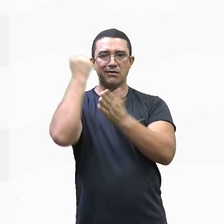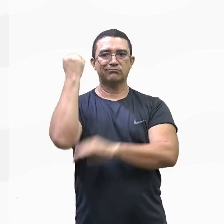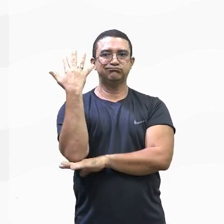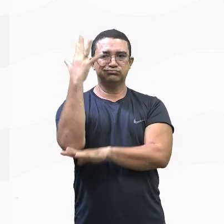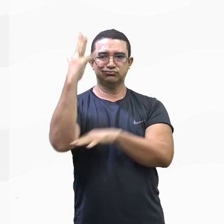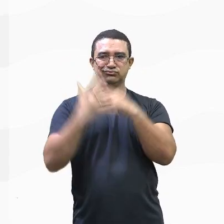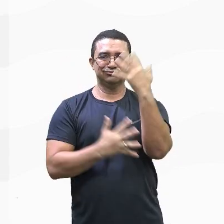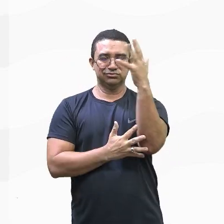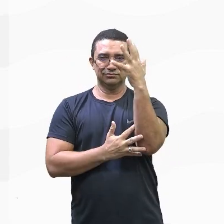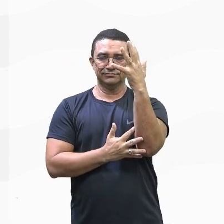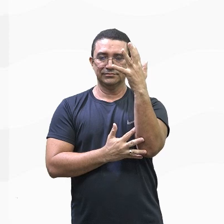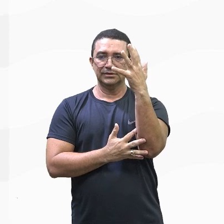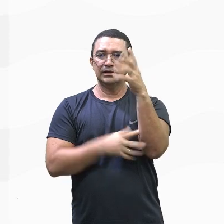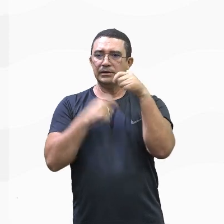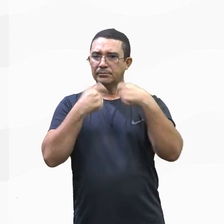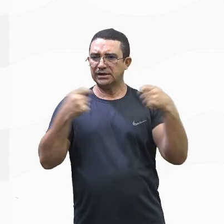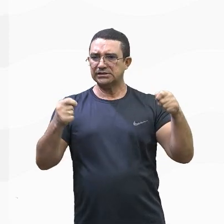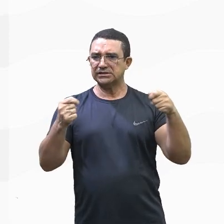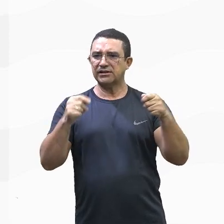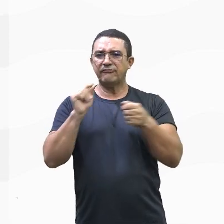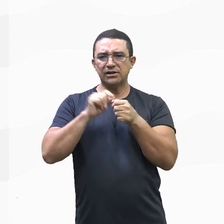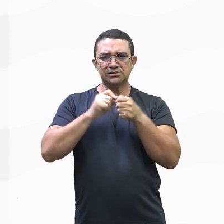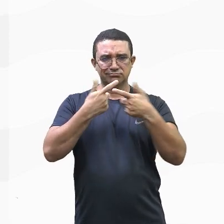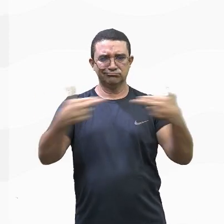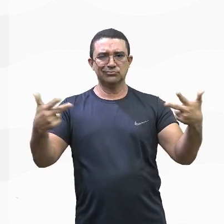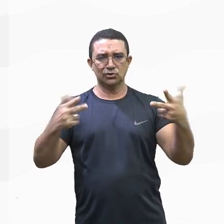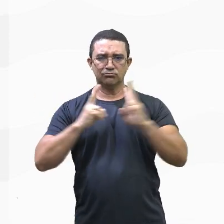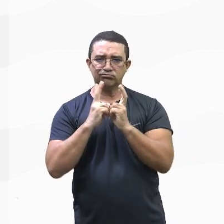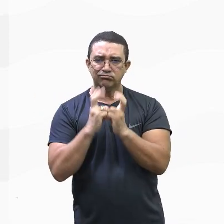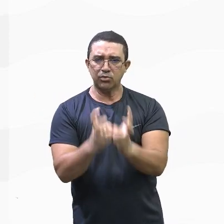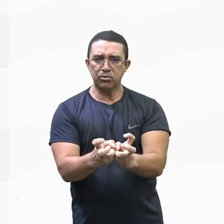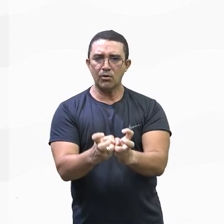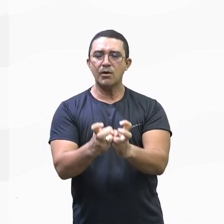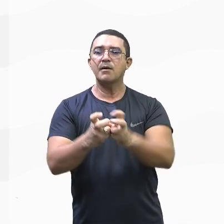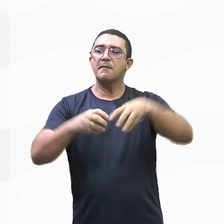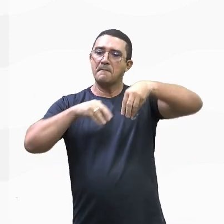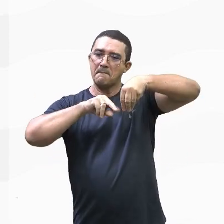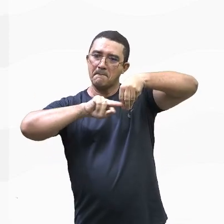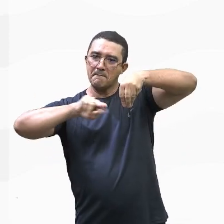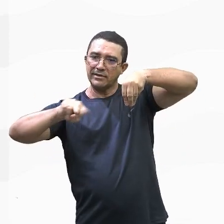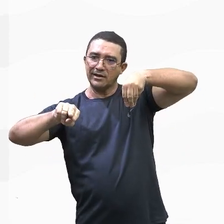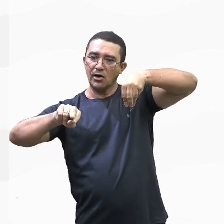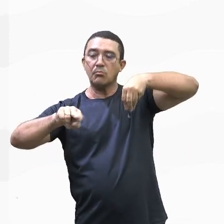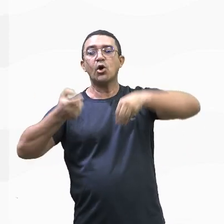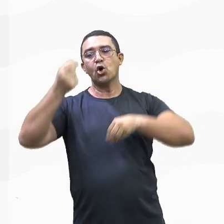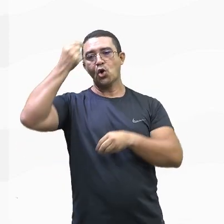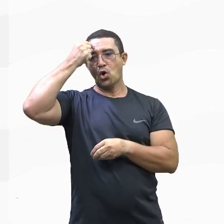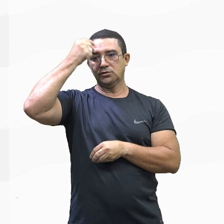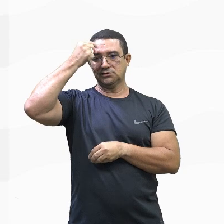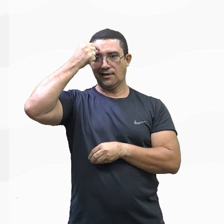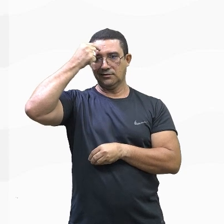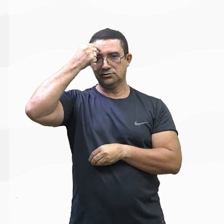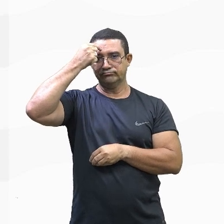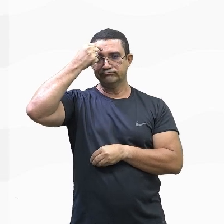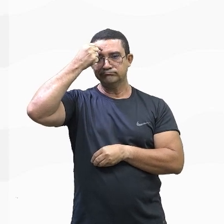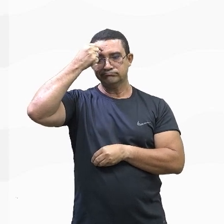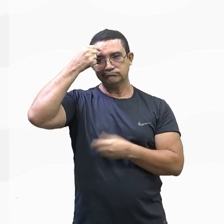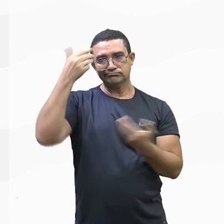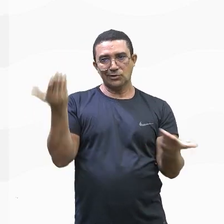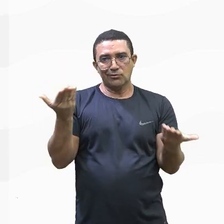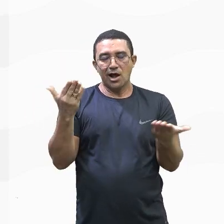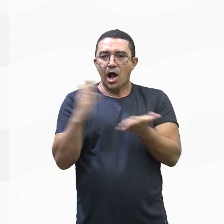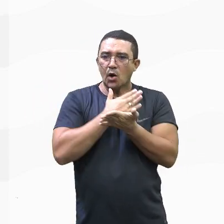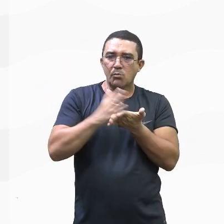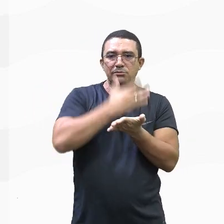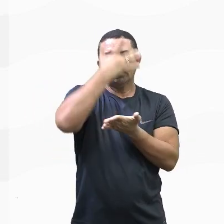não é, professor? Tem que ser feita de maneira consciente, tem que ser feita de maneira cuidadosa, mas a ilegalidade, infelizmente, ainda